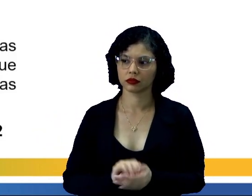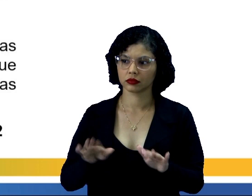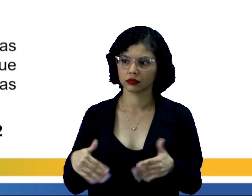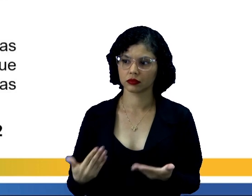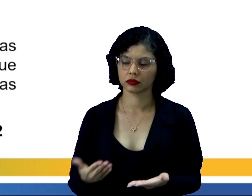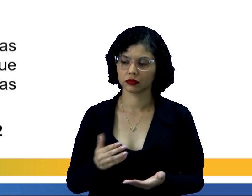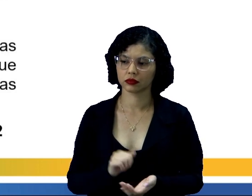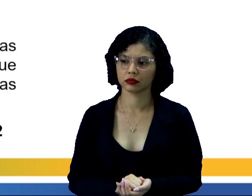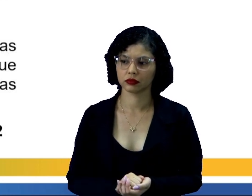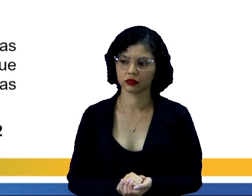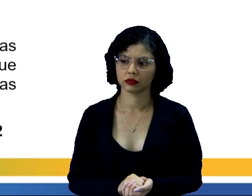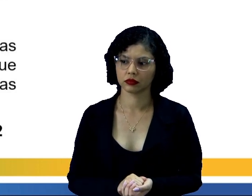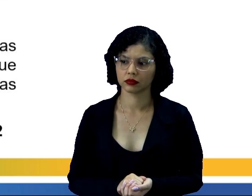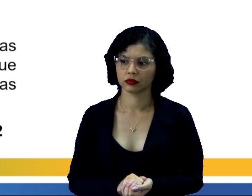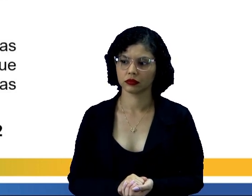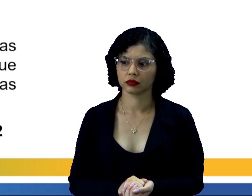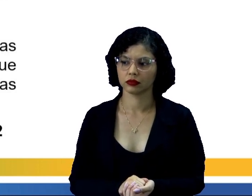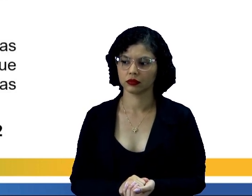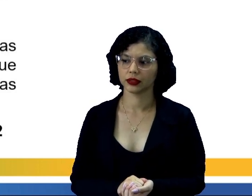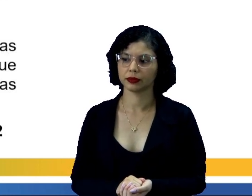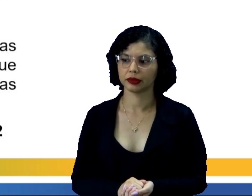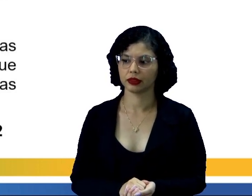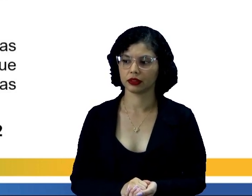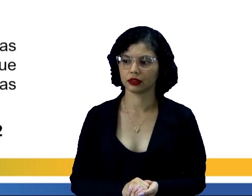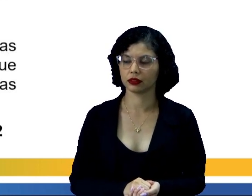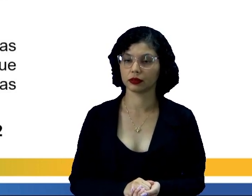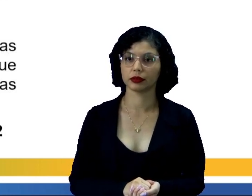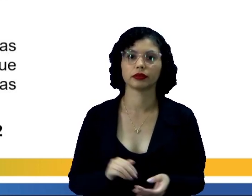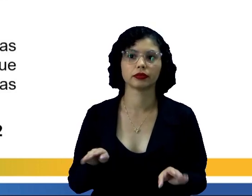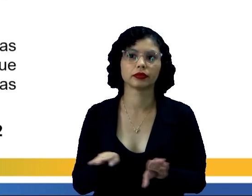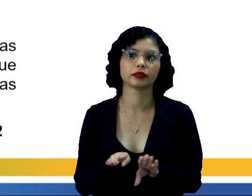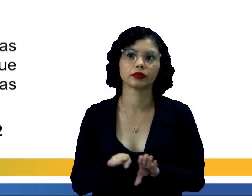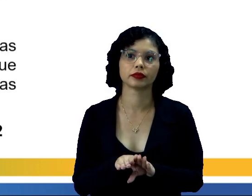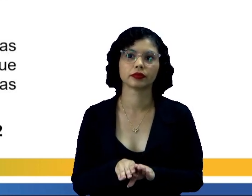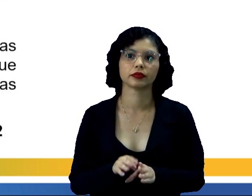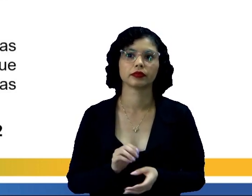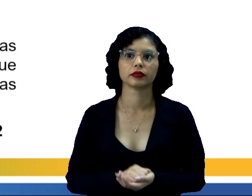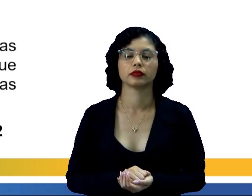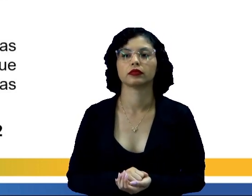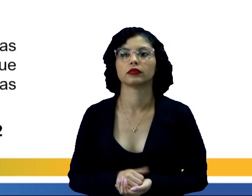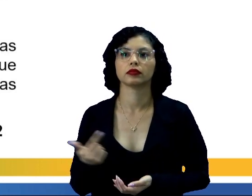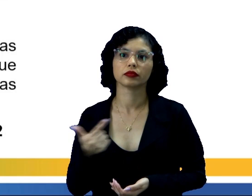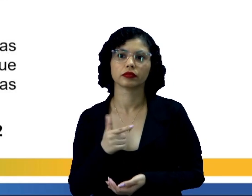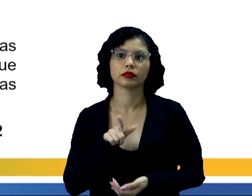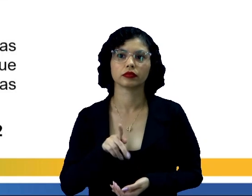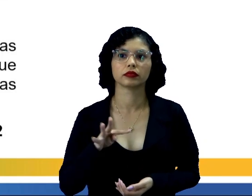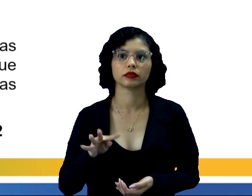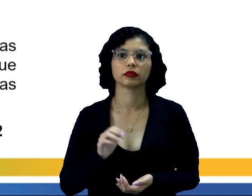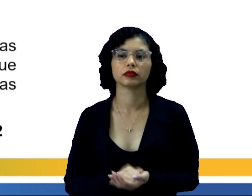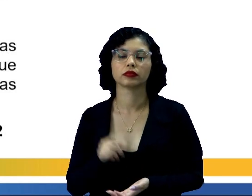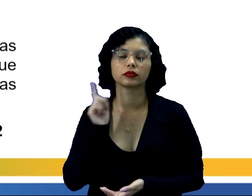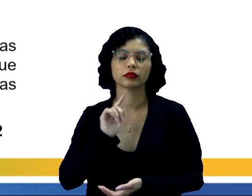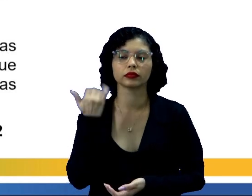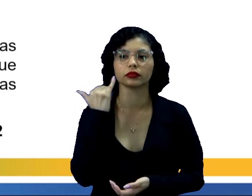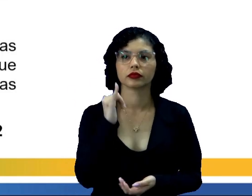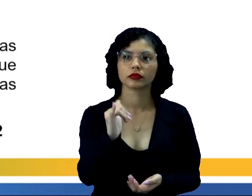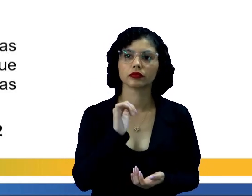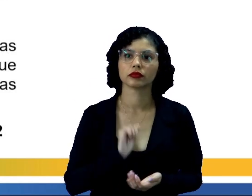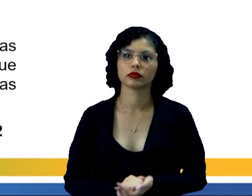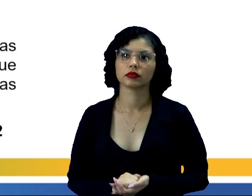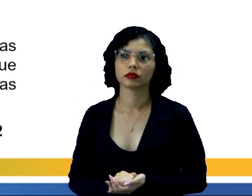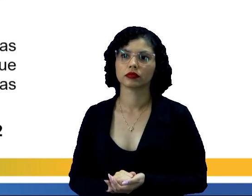qual herança nos deixou para o próximo governo. Aí temos linha fina também. Segundo o GT de Minas e